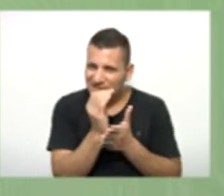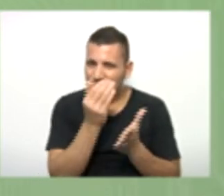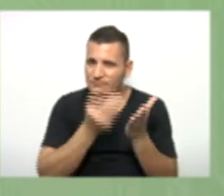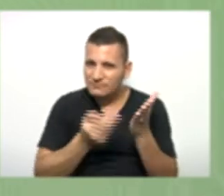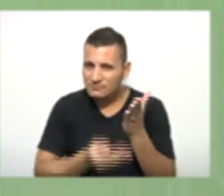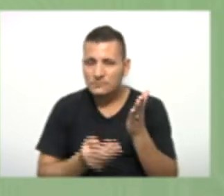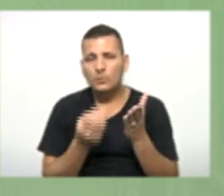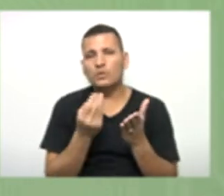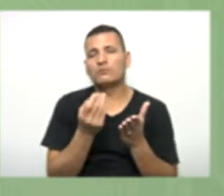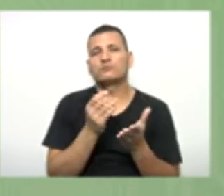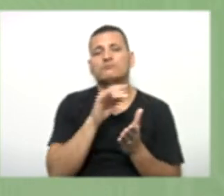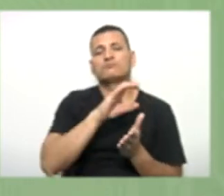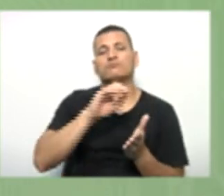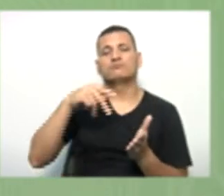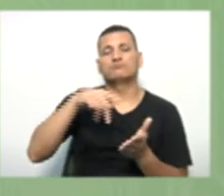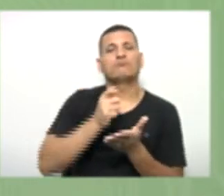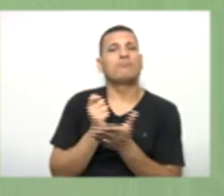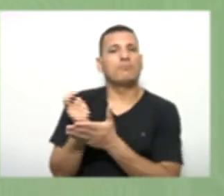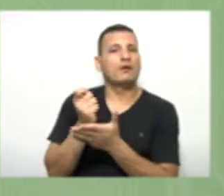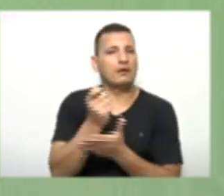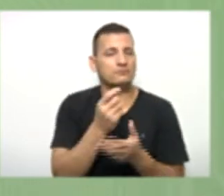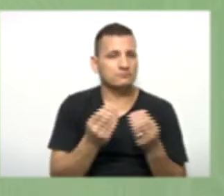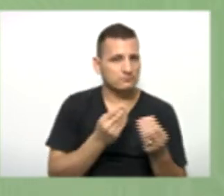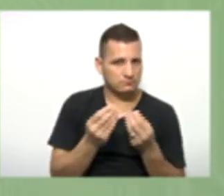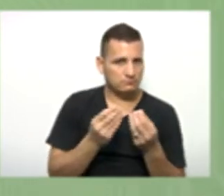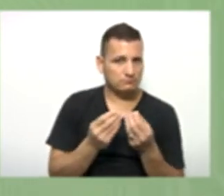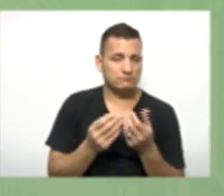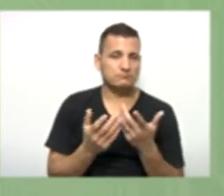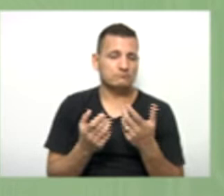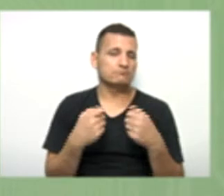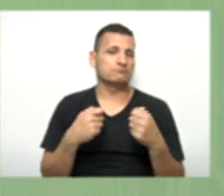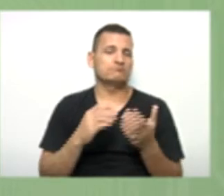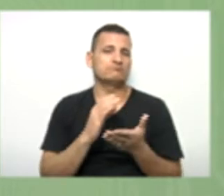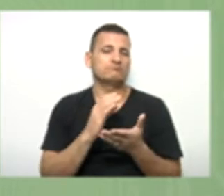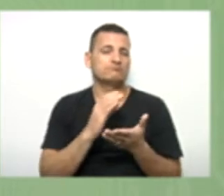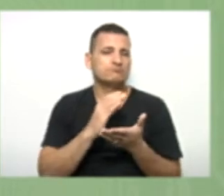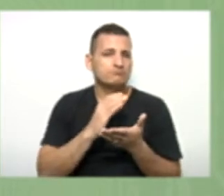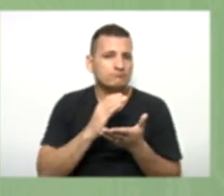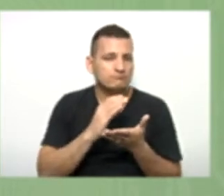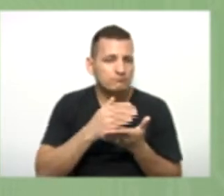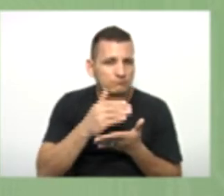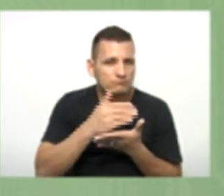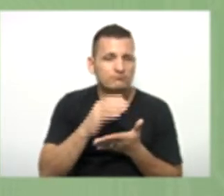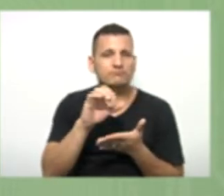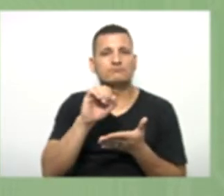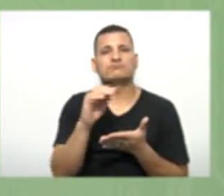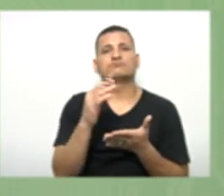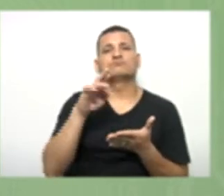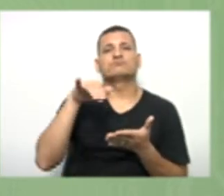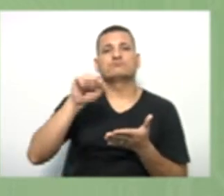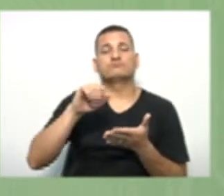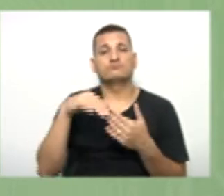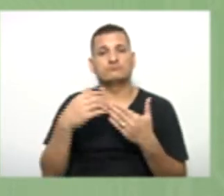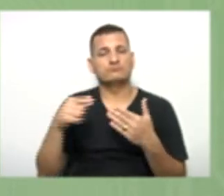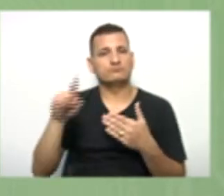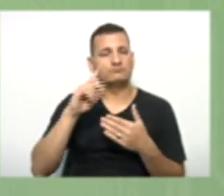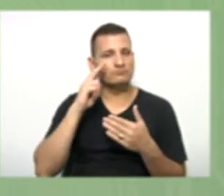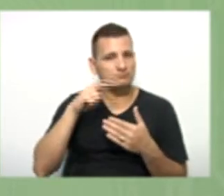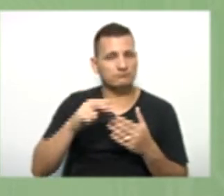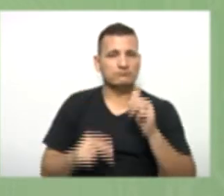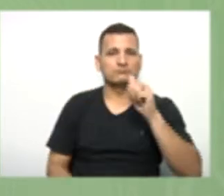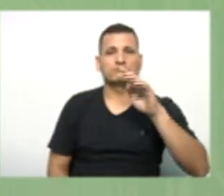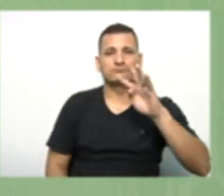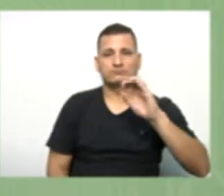existir sobras dos atos cooperativos. Então, vocês viram que nós estudamos atos cooperativos e atos